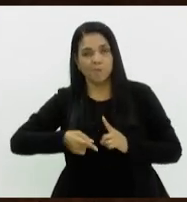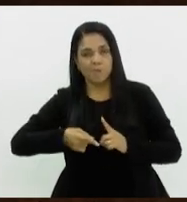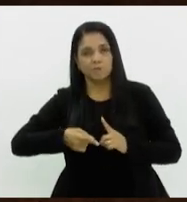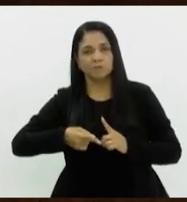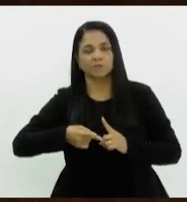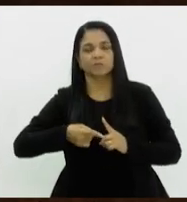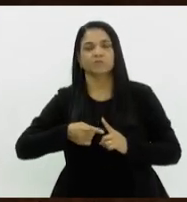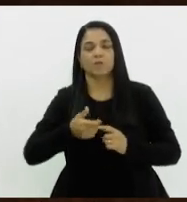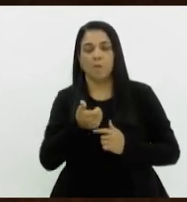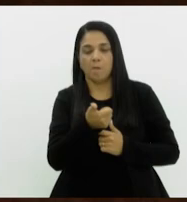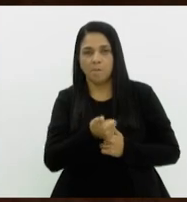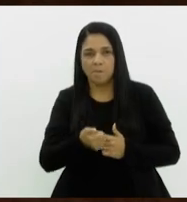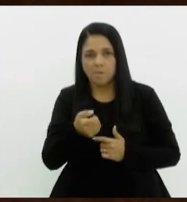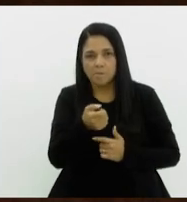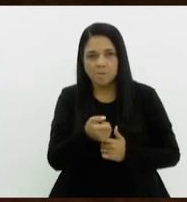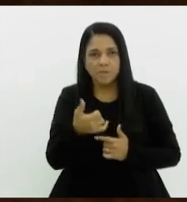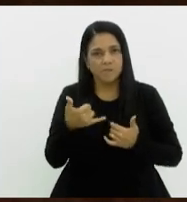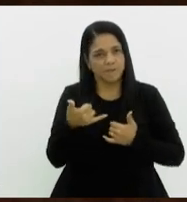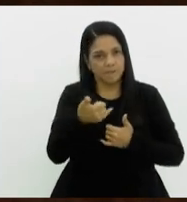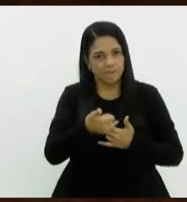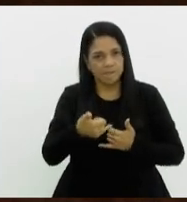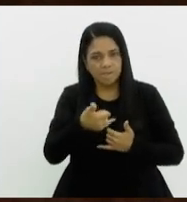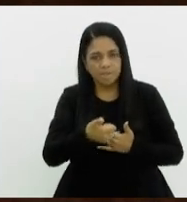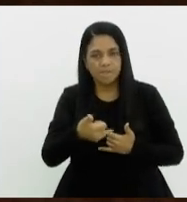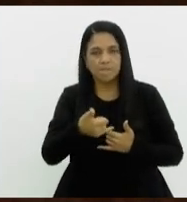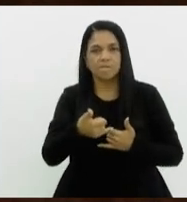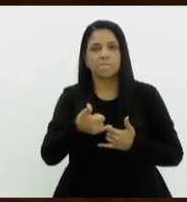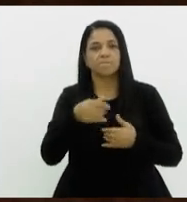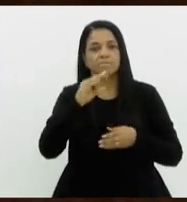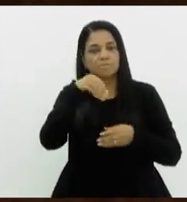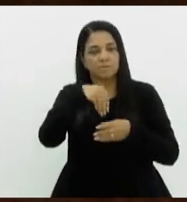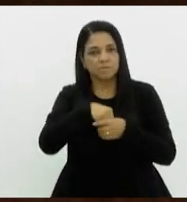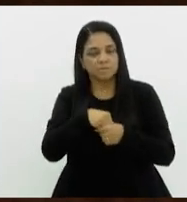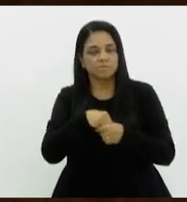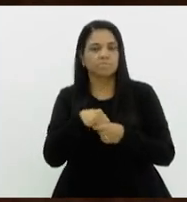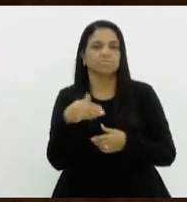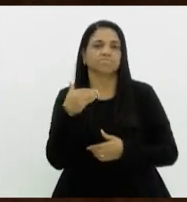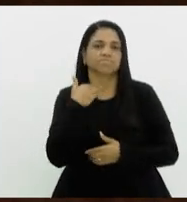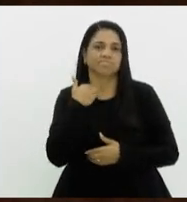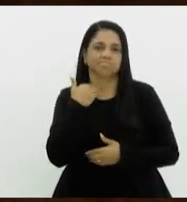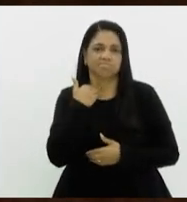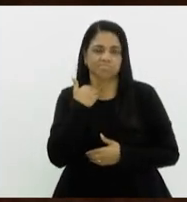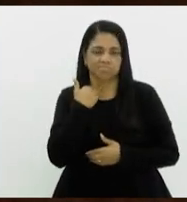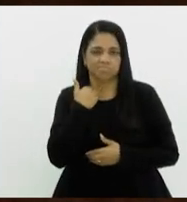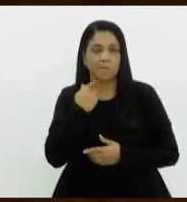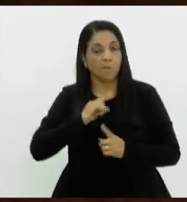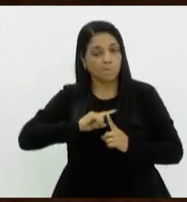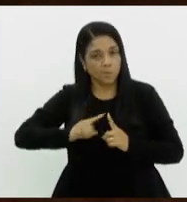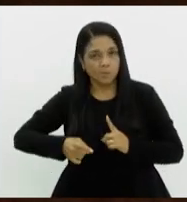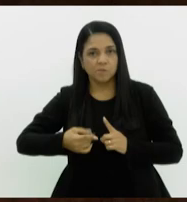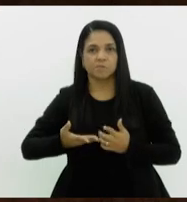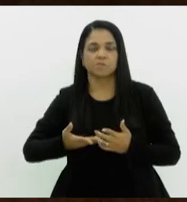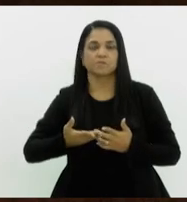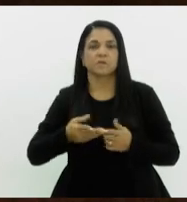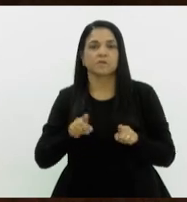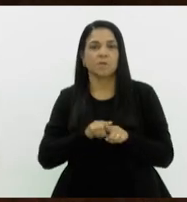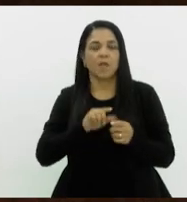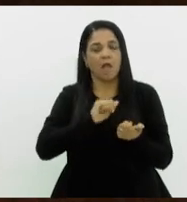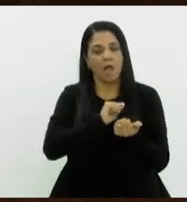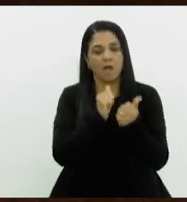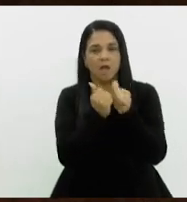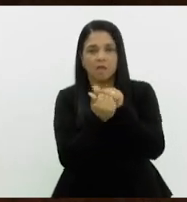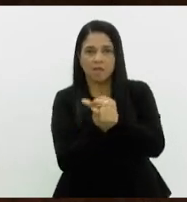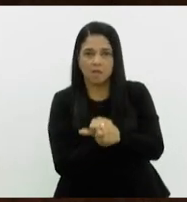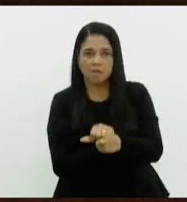de celulares de transmissão no interior das agências bancárias e fazer essa adequação